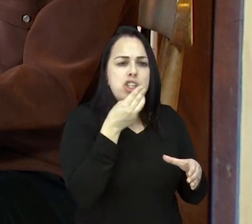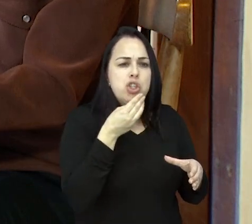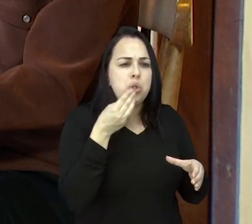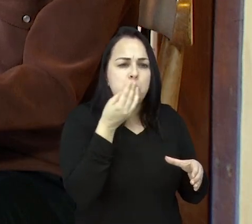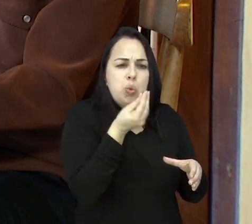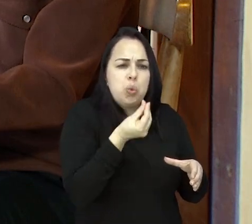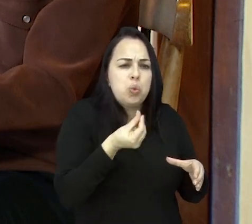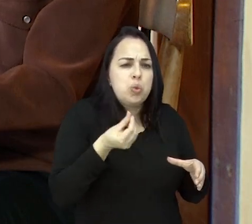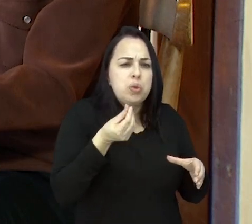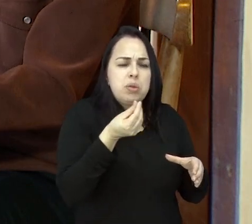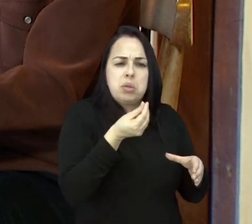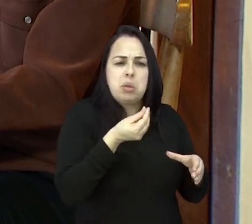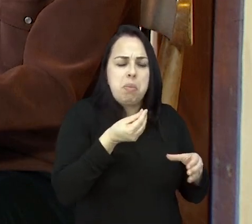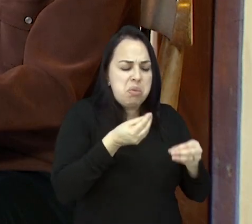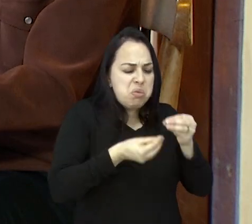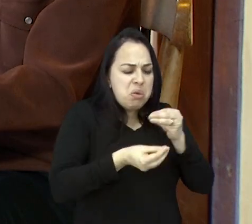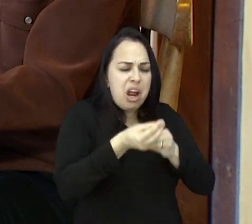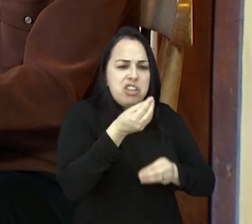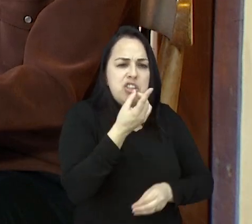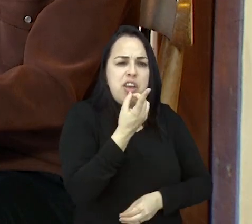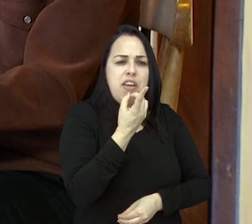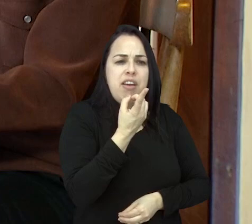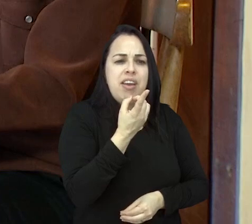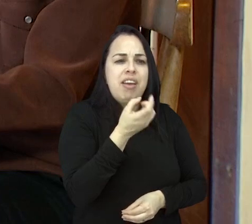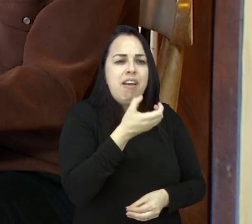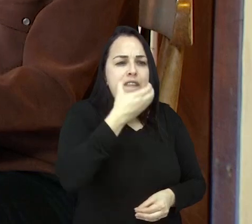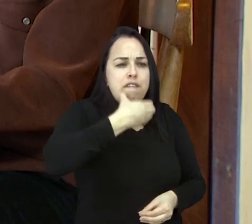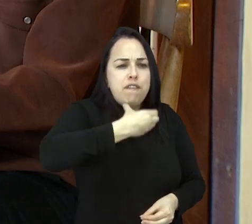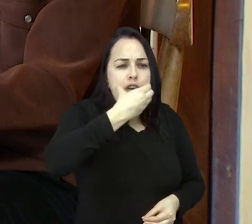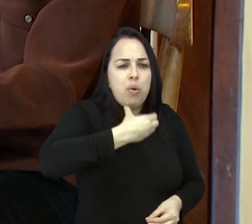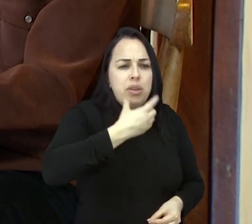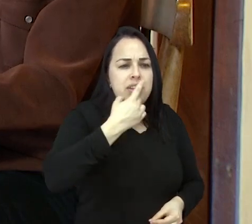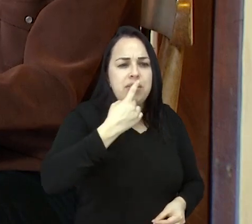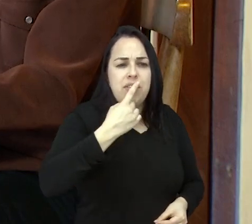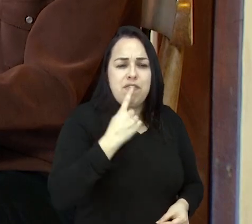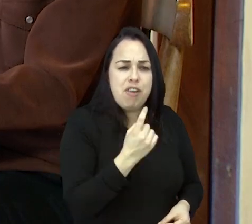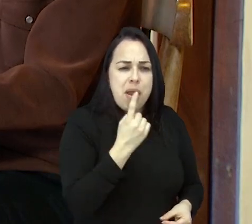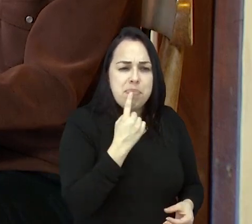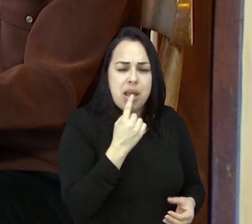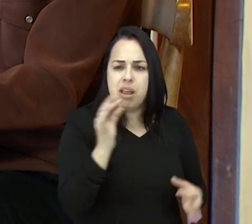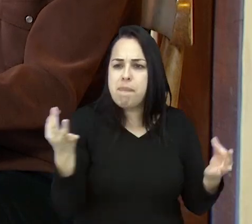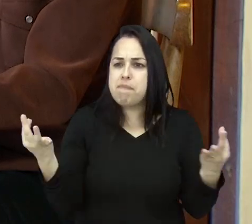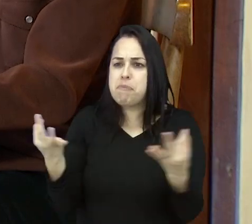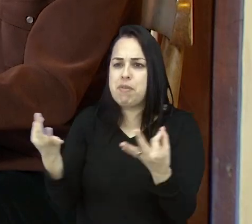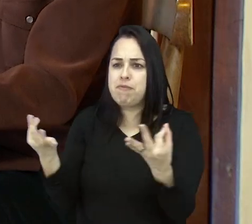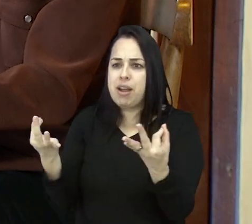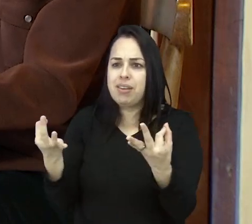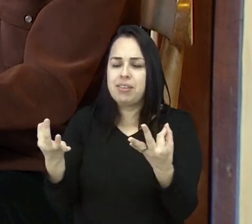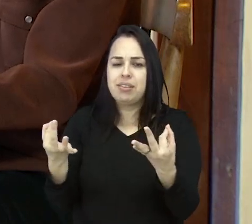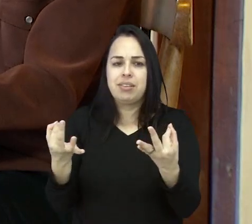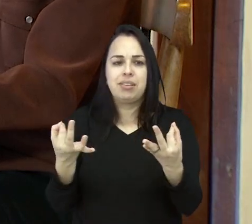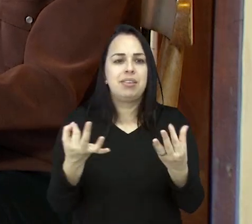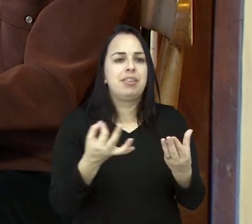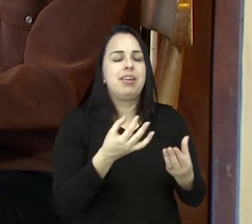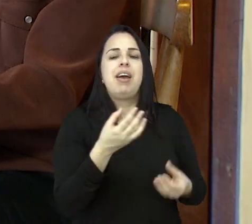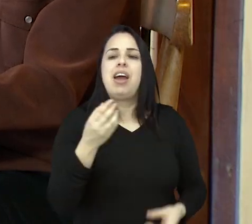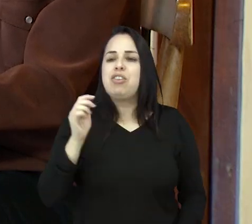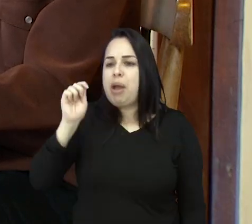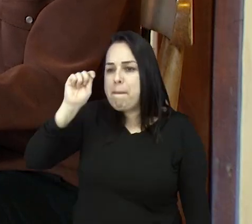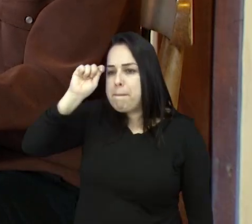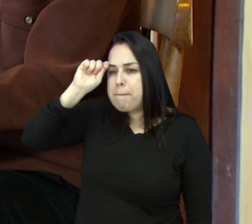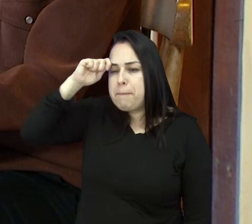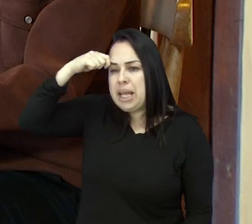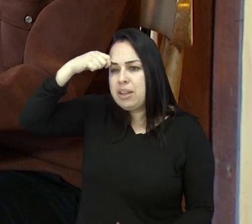frutas vermelhas, alguma coisa, é isso mesmo? isso mesmo. Tô boa de paladar? Tá perfeita. É um chá preto com frutas. Uma delas é